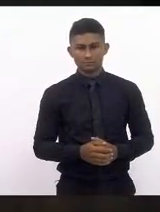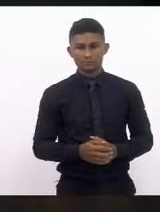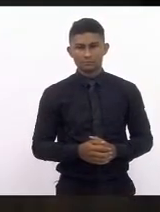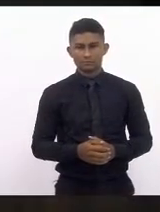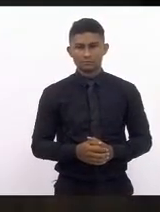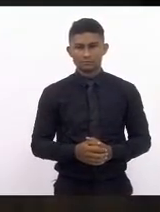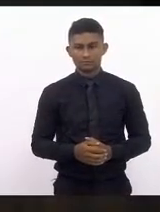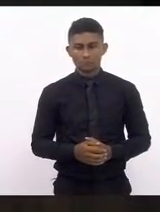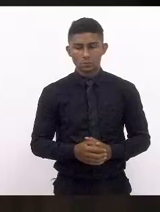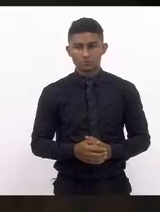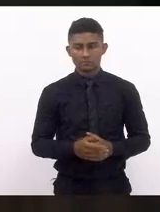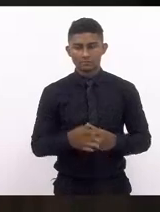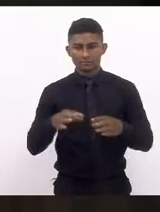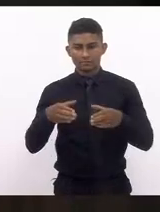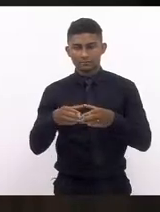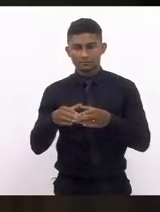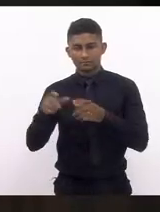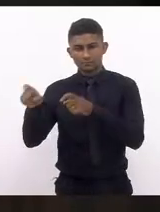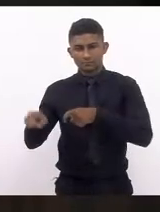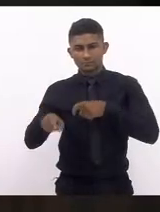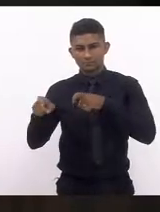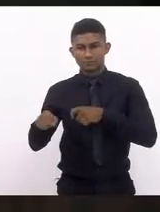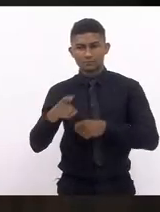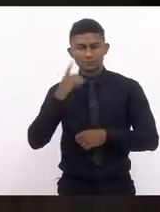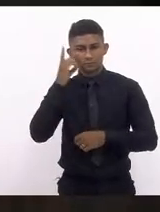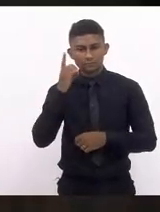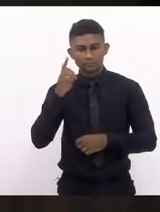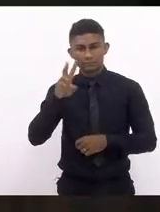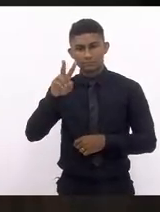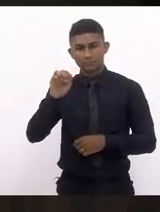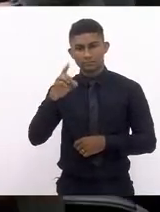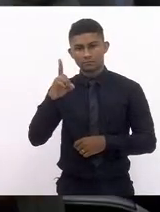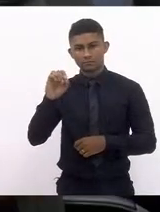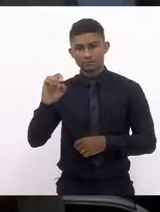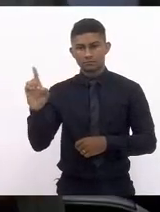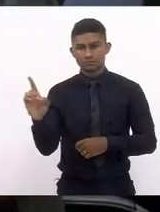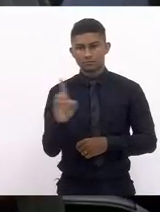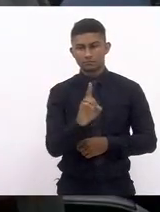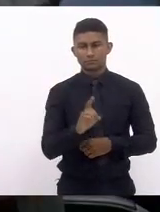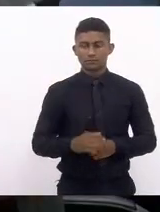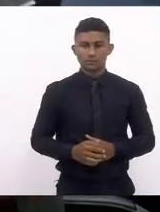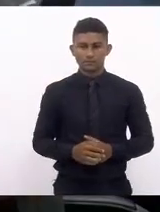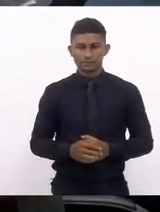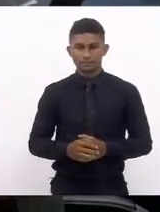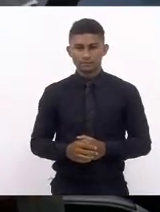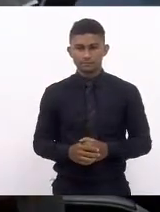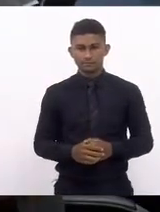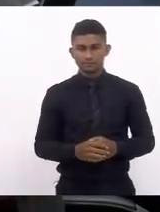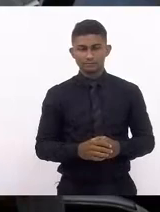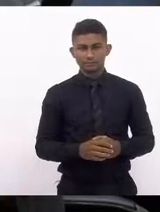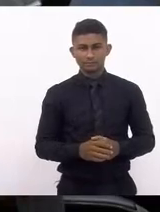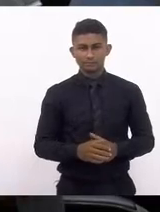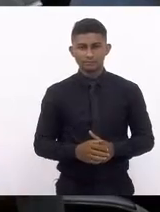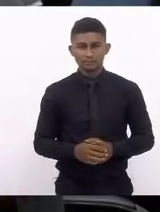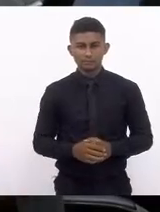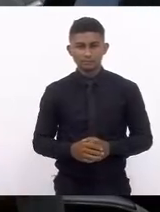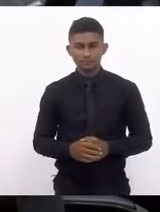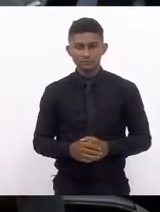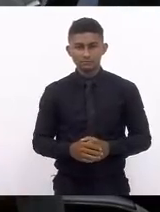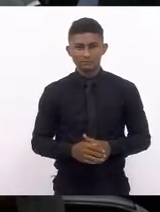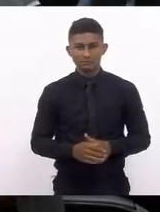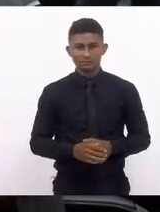em breve para comissão de agricultura Deputado Val do Ceasa E aí